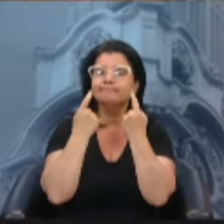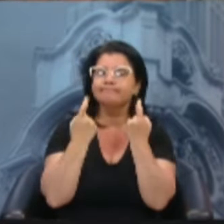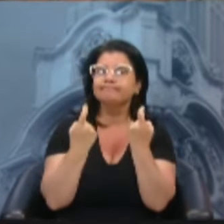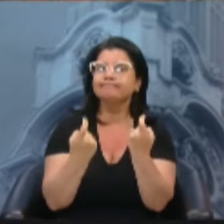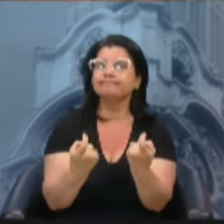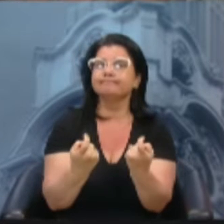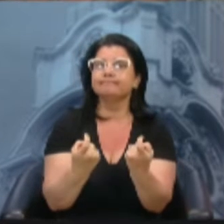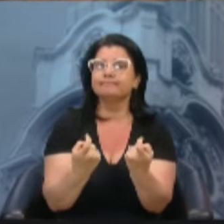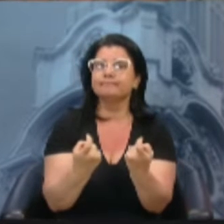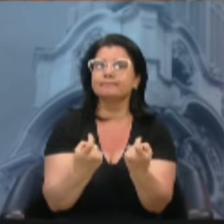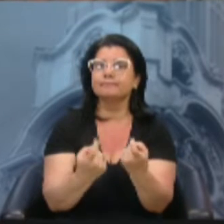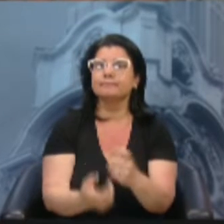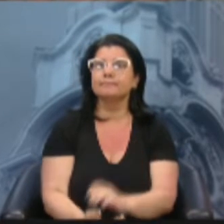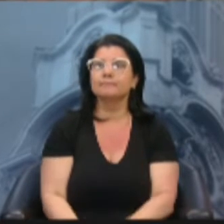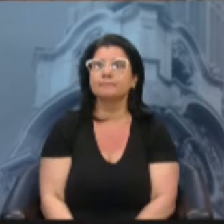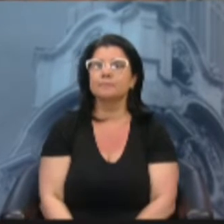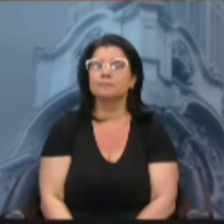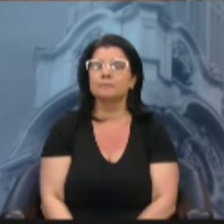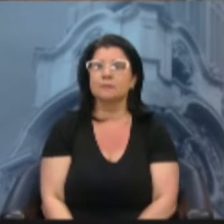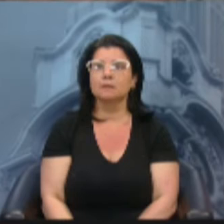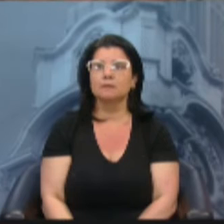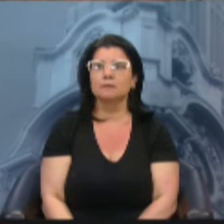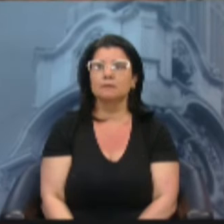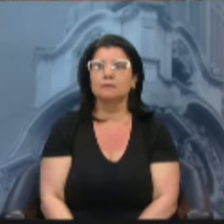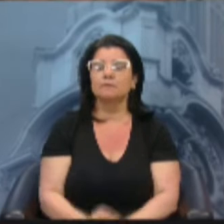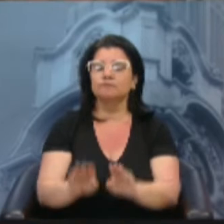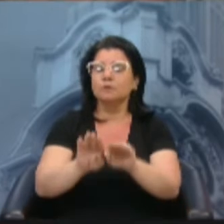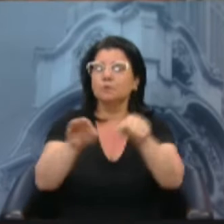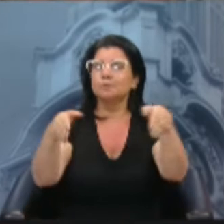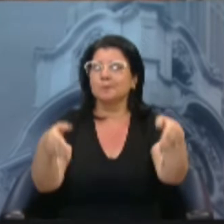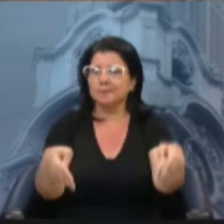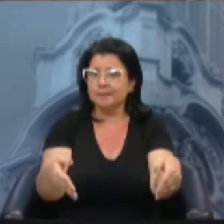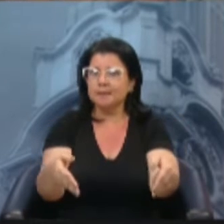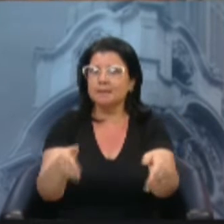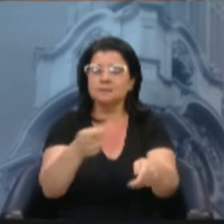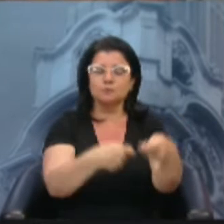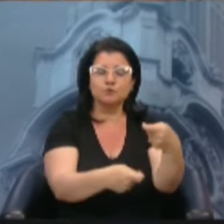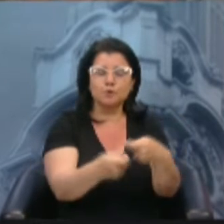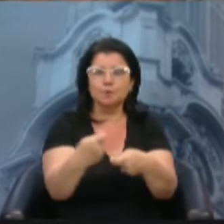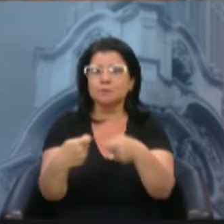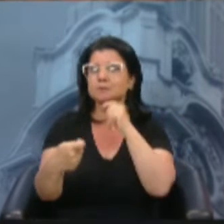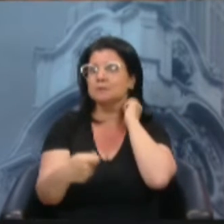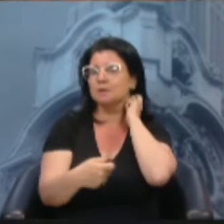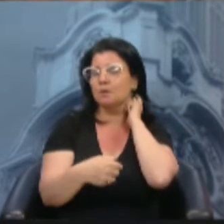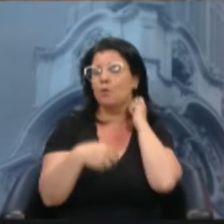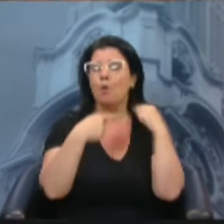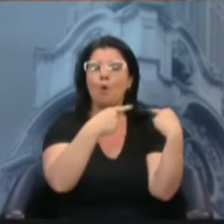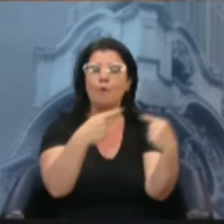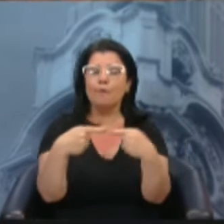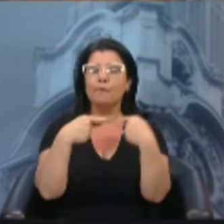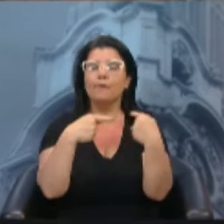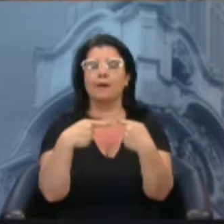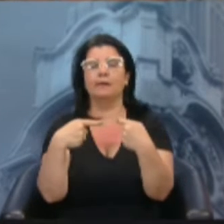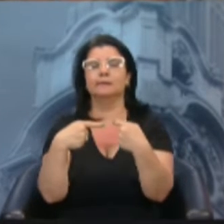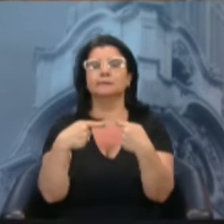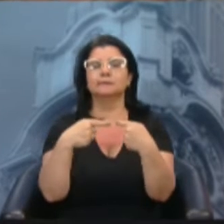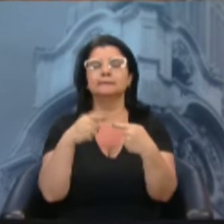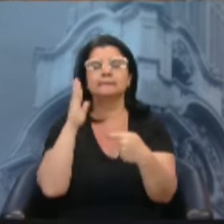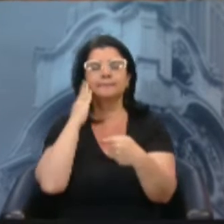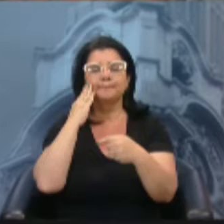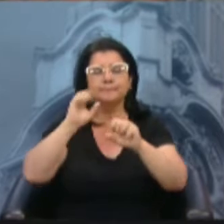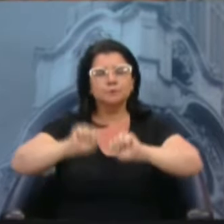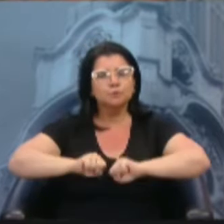interessados venham, né, para a mesa de negociação do município, né? A gente sabe do esforço, especialmente,